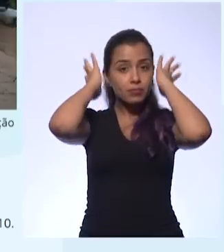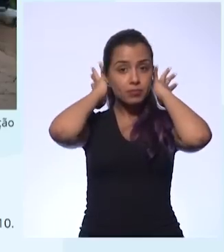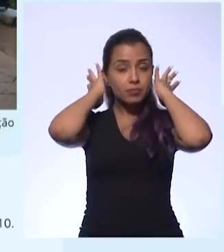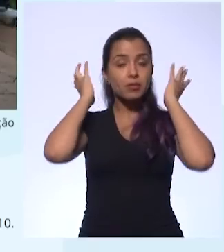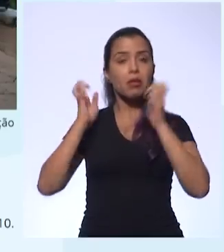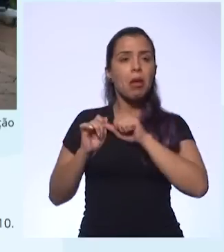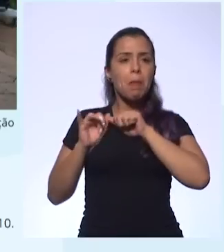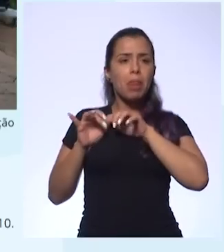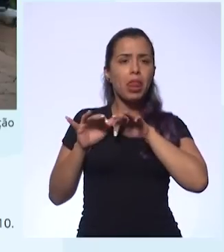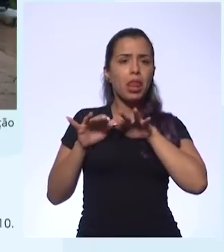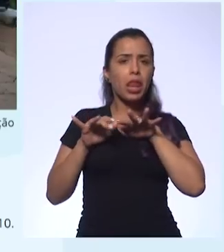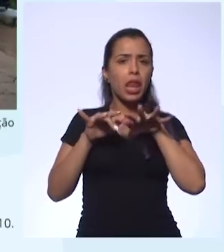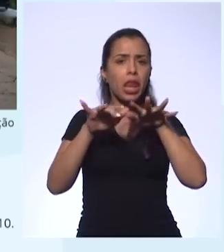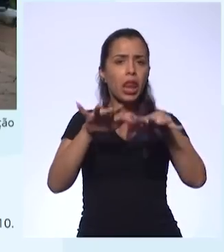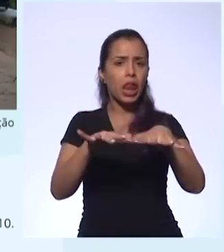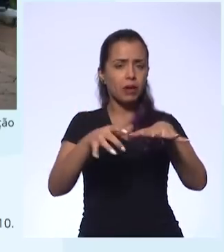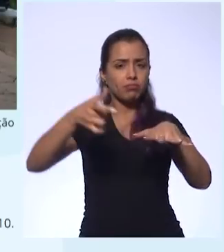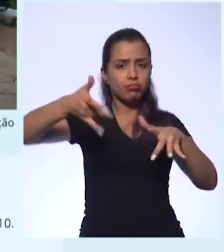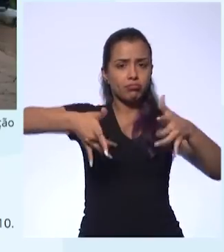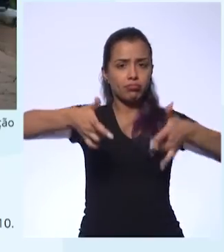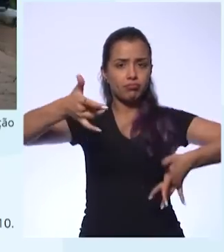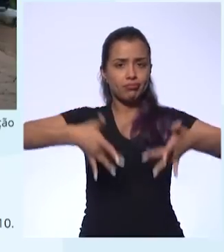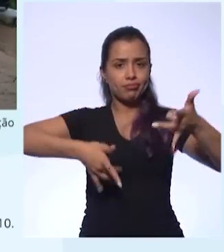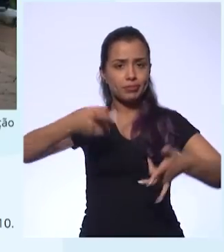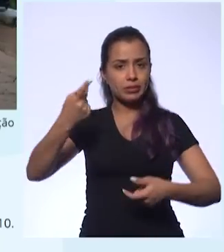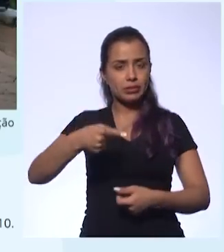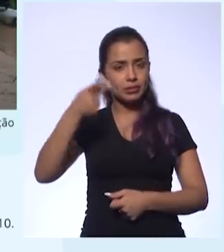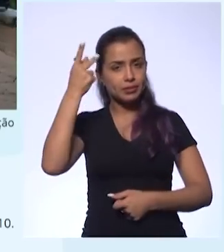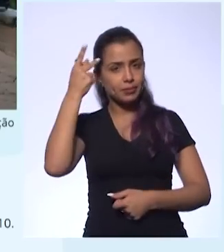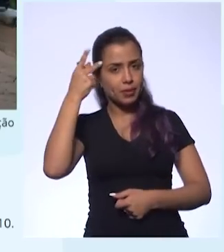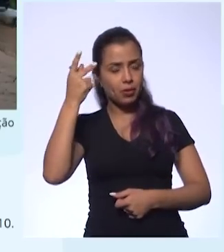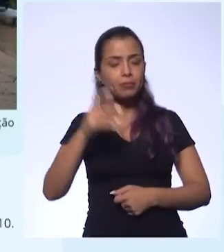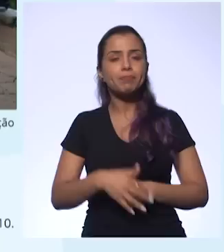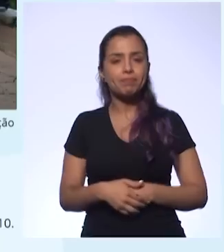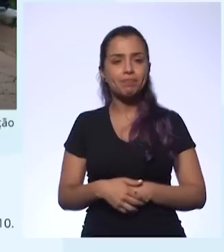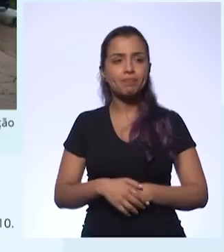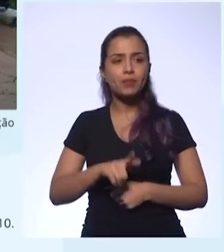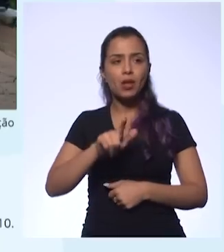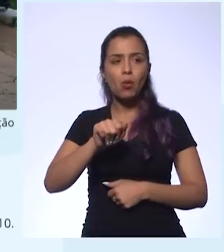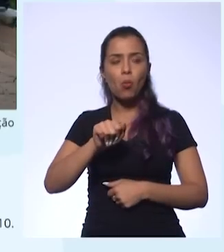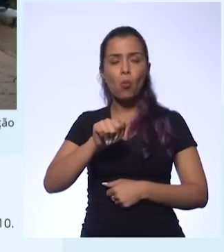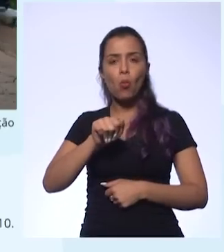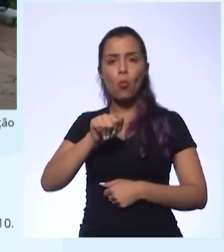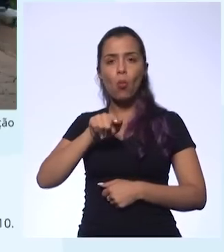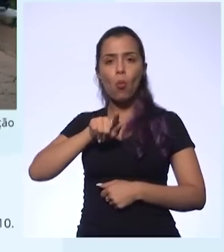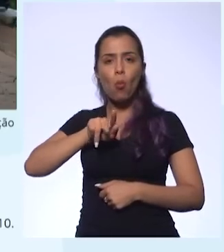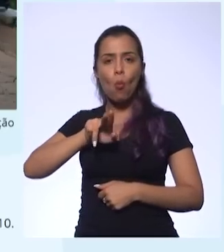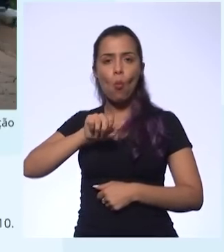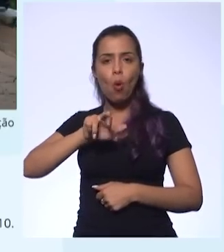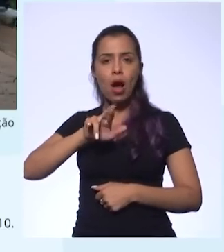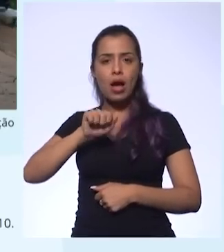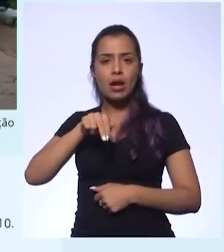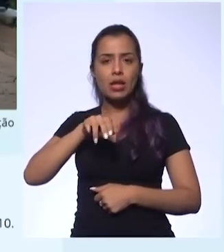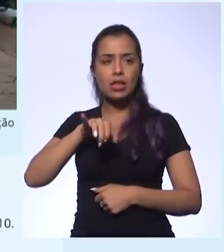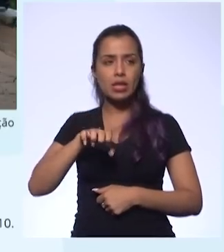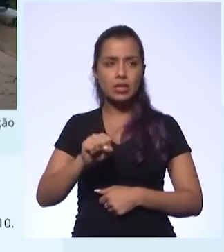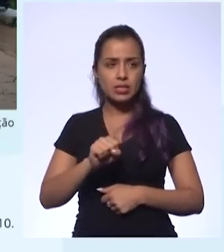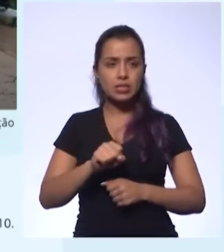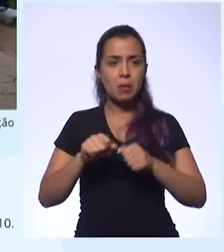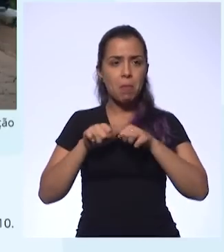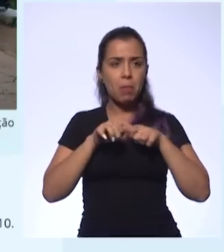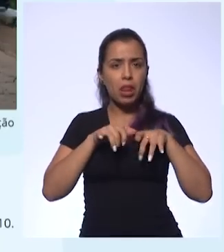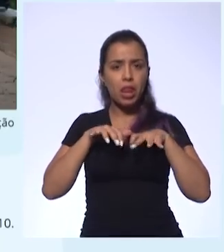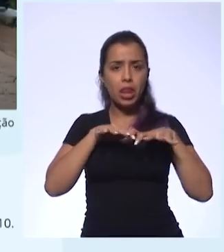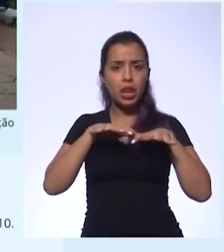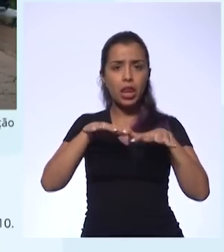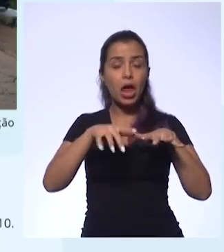ocupação em São Paulo. Os guaranis ocuparam a área, segundo denúncias, logo após a empresa cortar 4.000 árvores